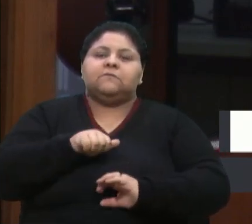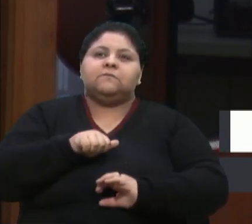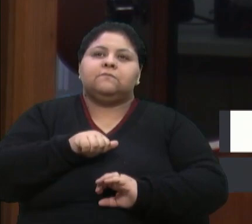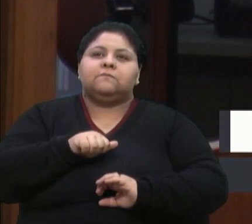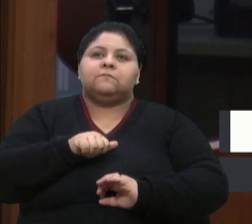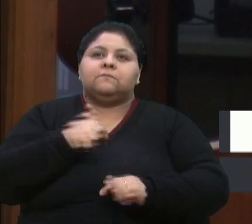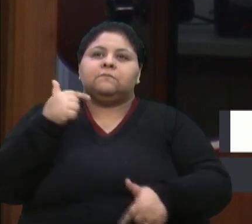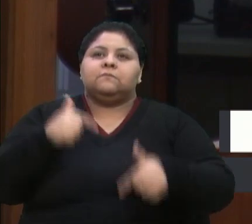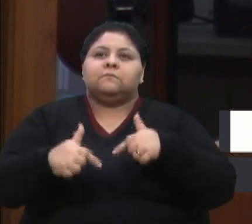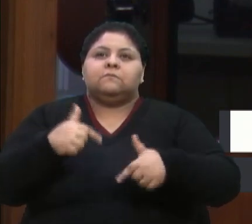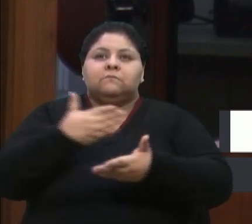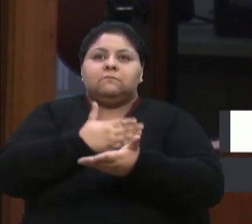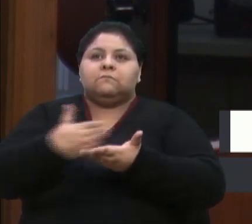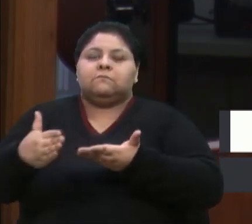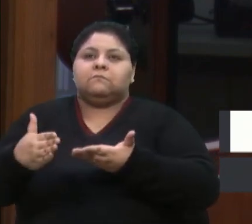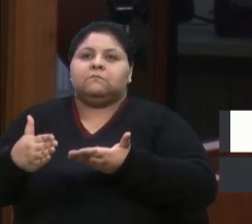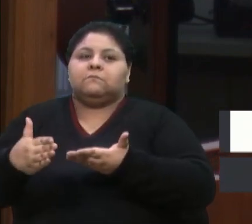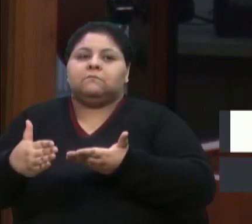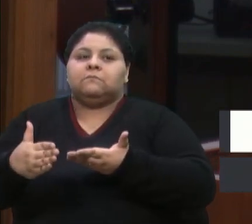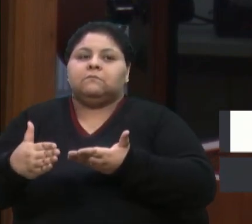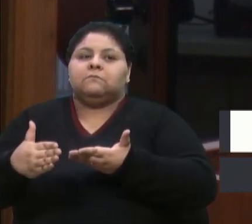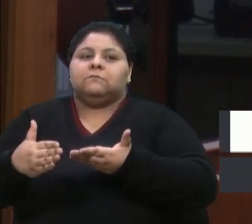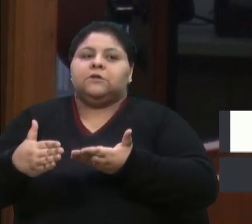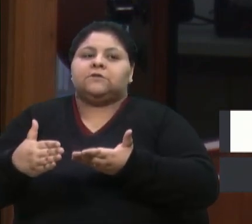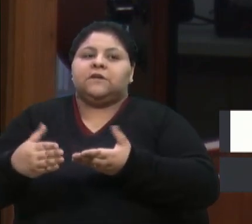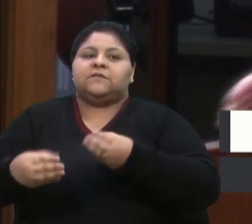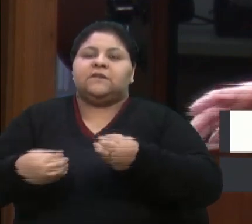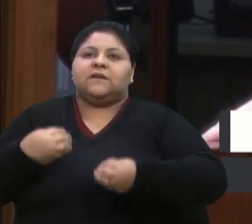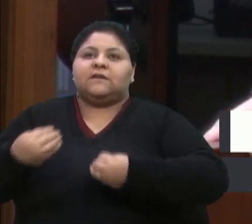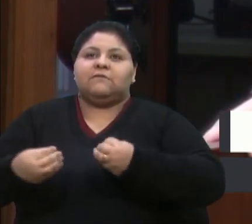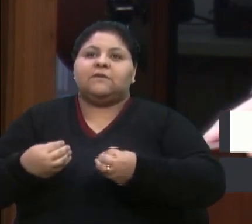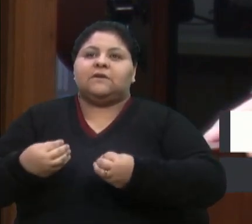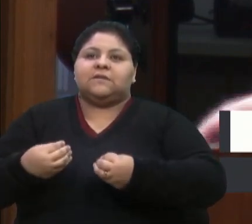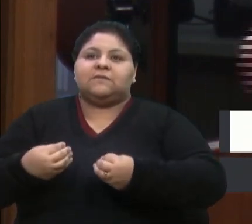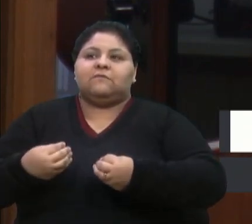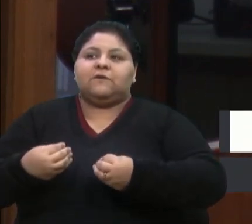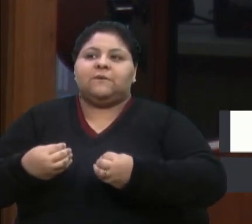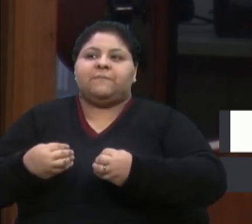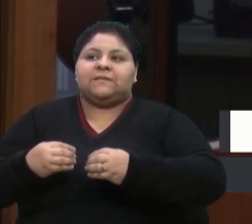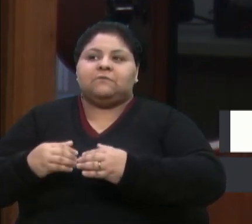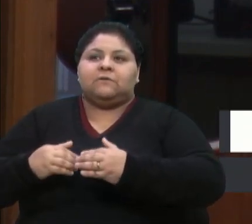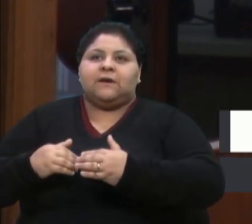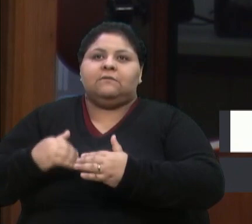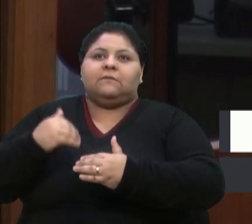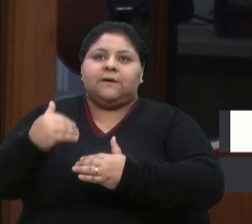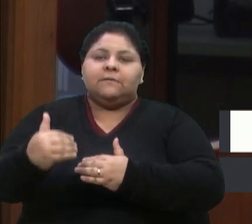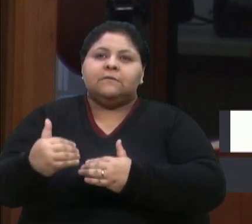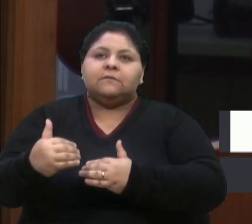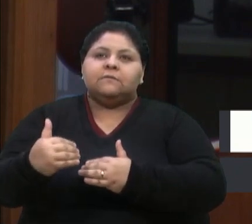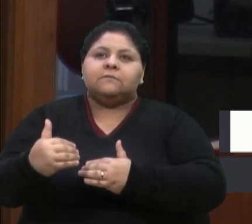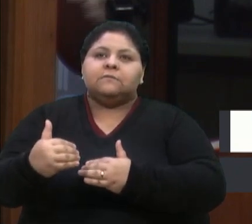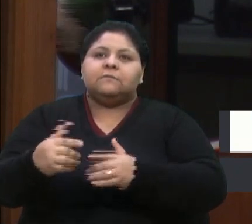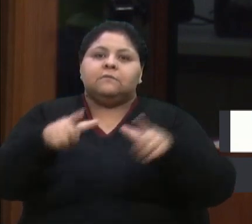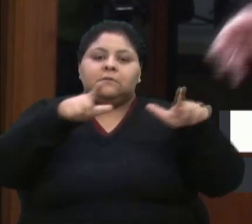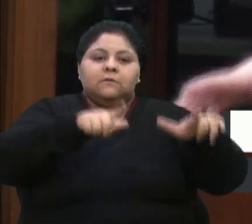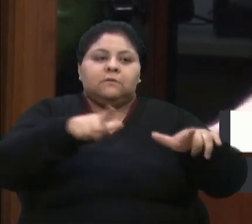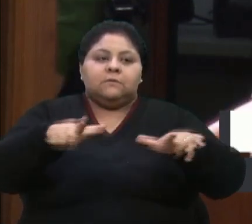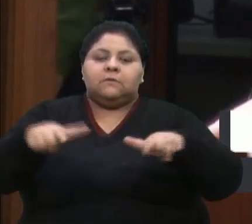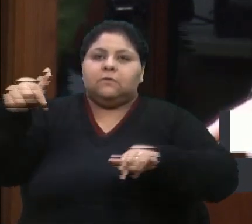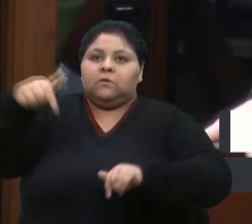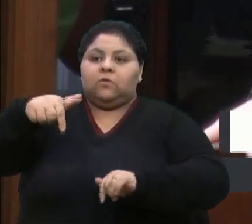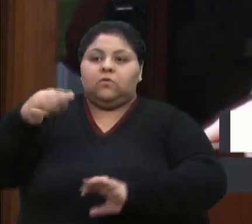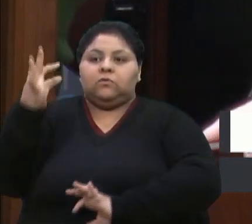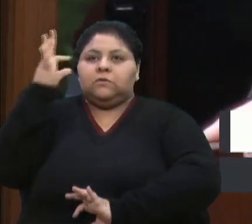atua da seguinte maneira, e isso foi organizado brilhantemente pelo gerente, pelo novo gerente, que é o Voloski, que está aqui